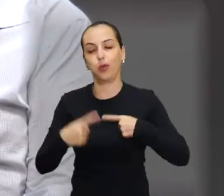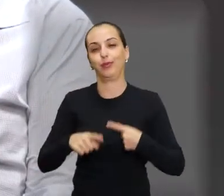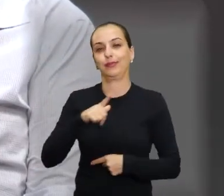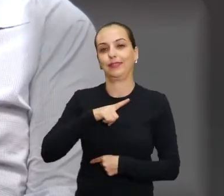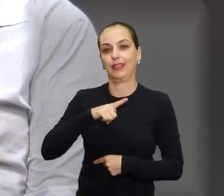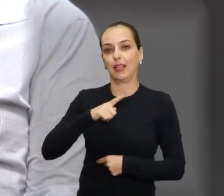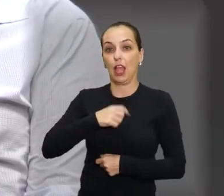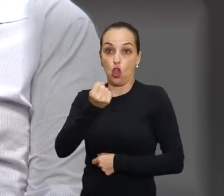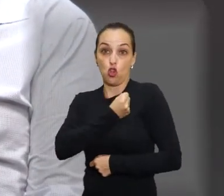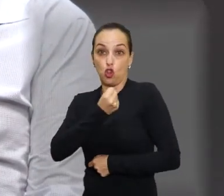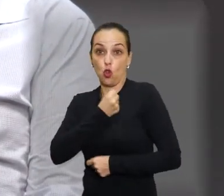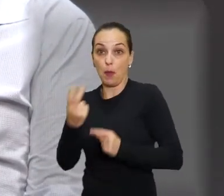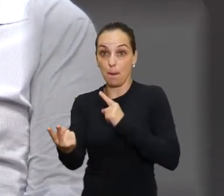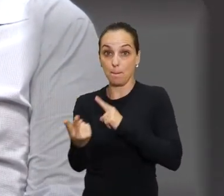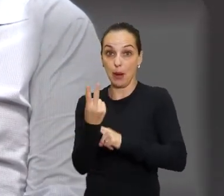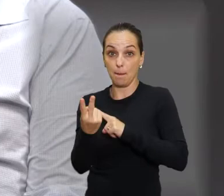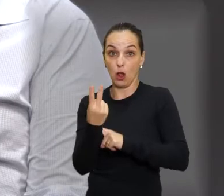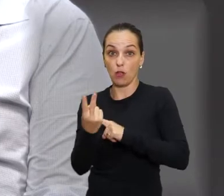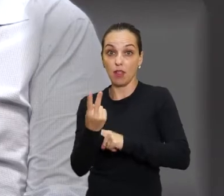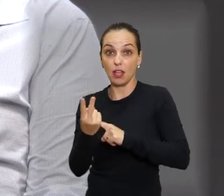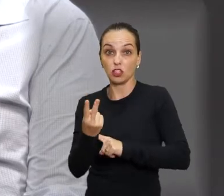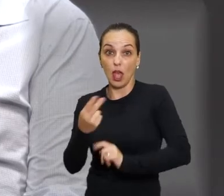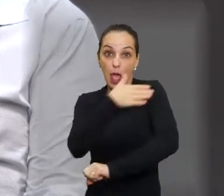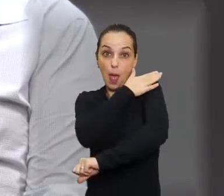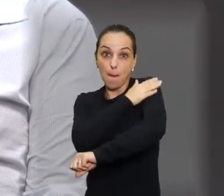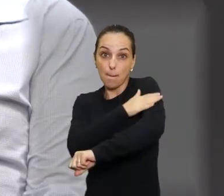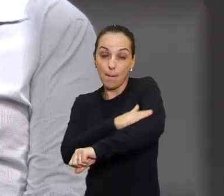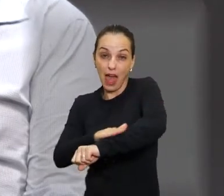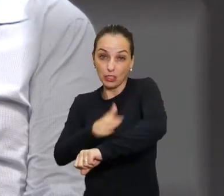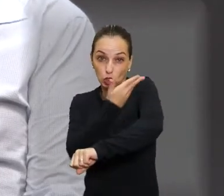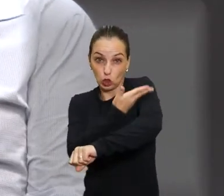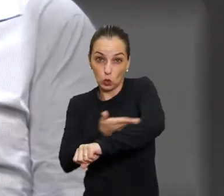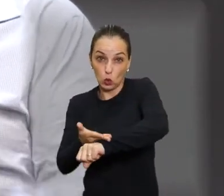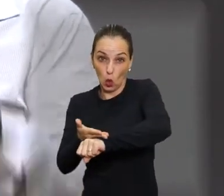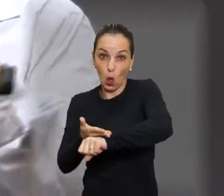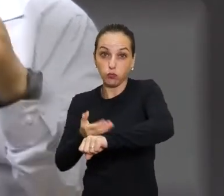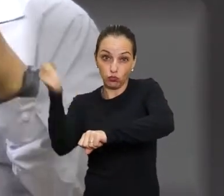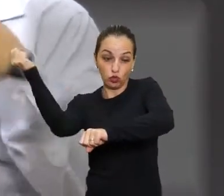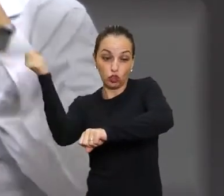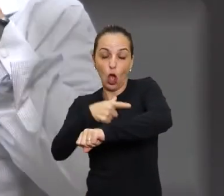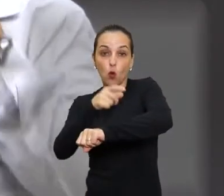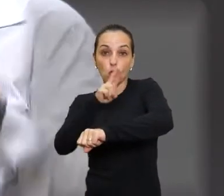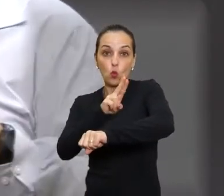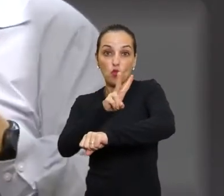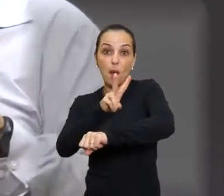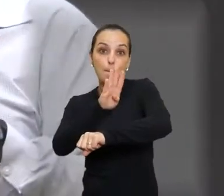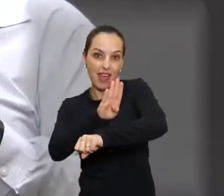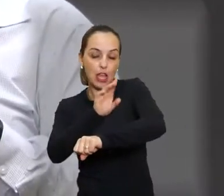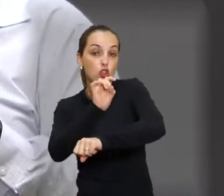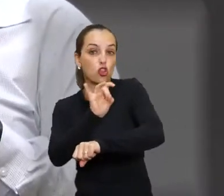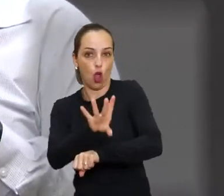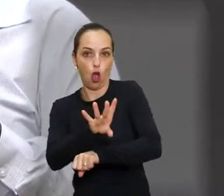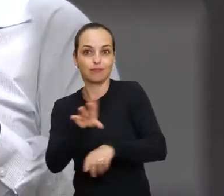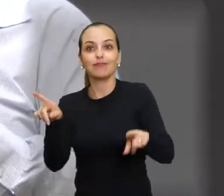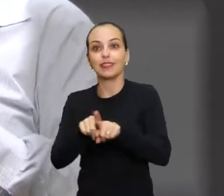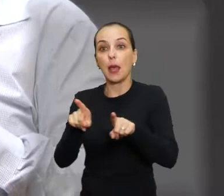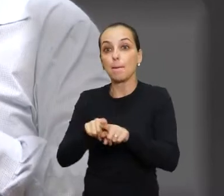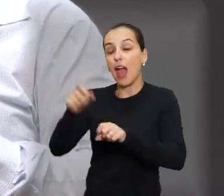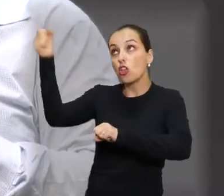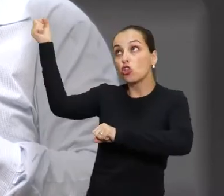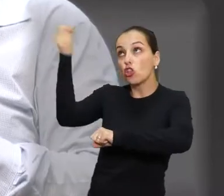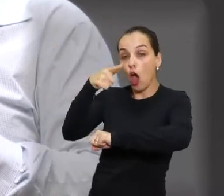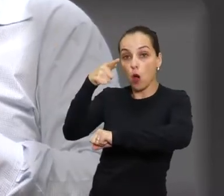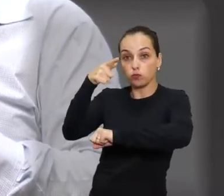mas é assim, na verdade o fator de proteção que está escritinho, aquele número que está escrito, ele está mostrando a proteção só